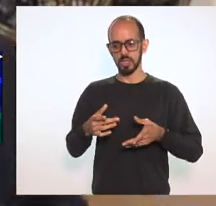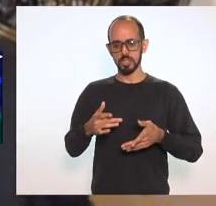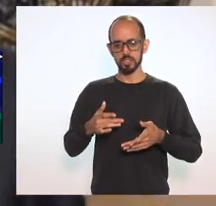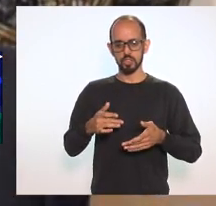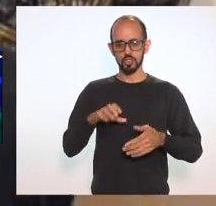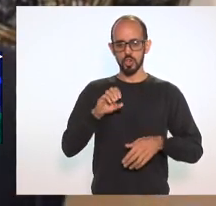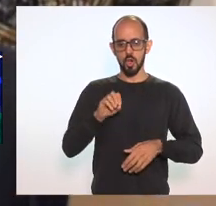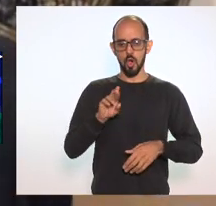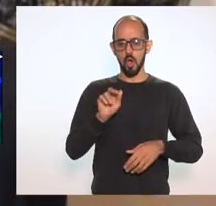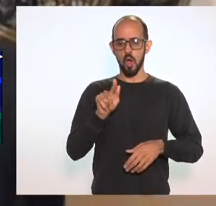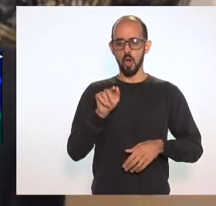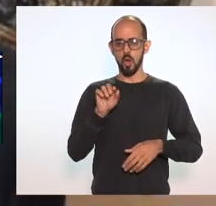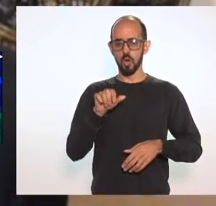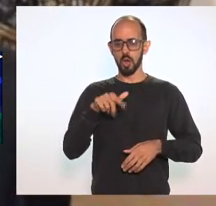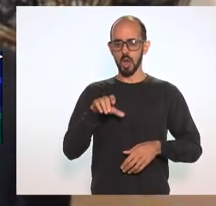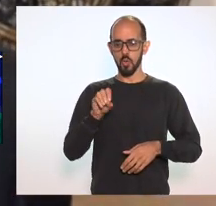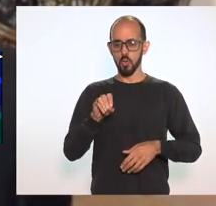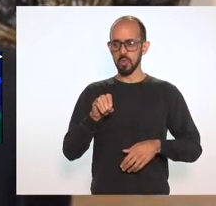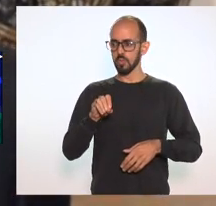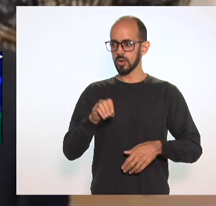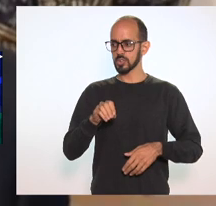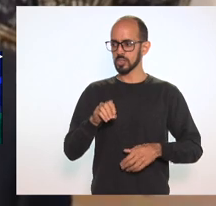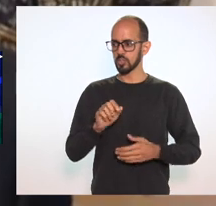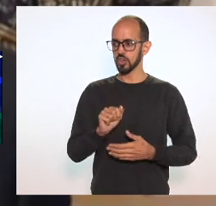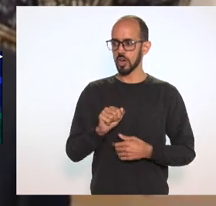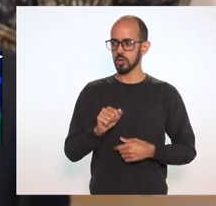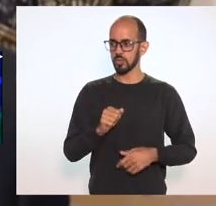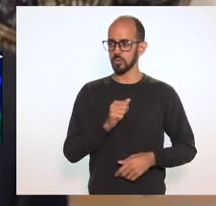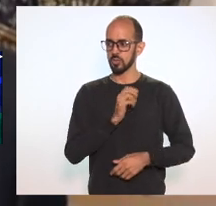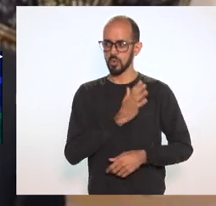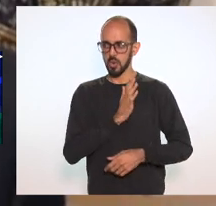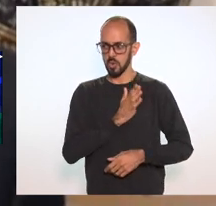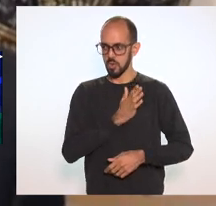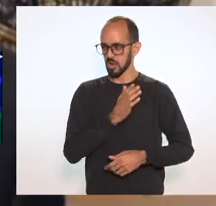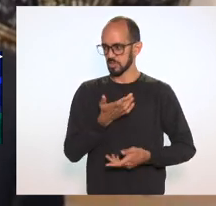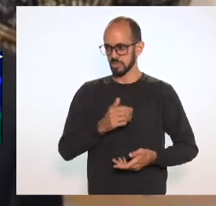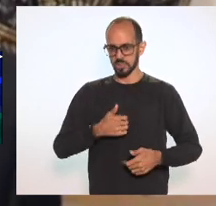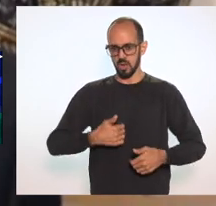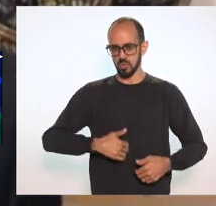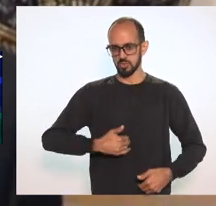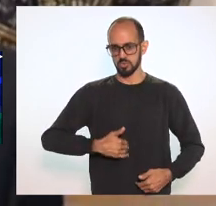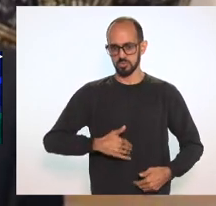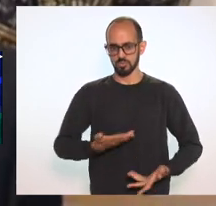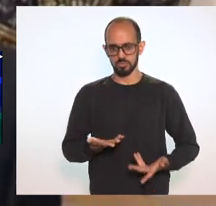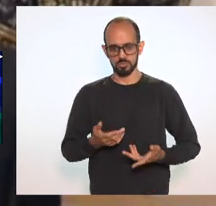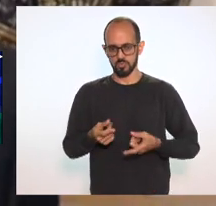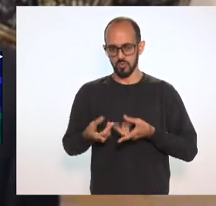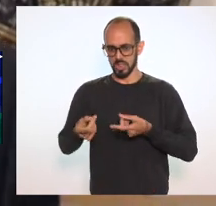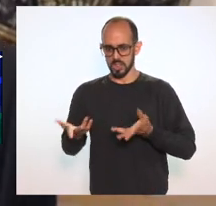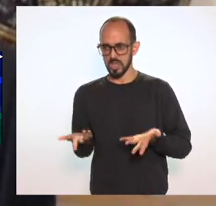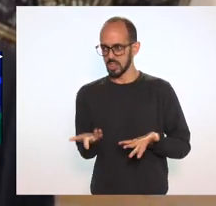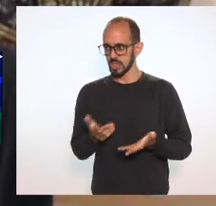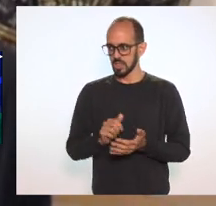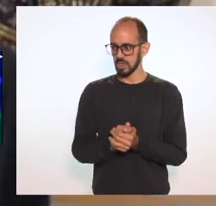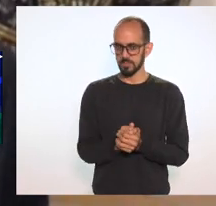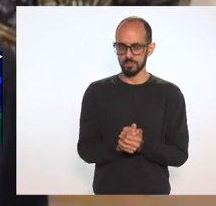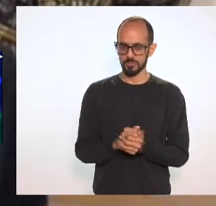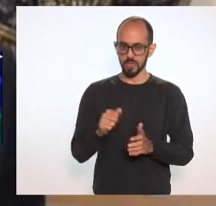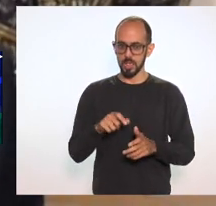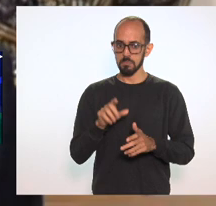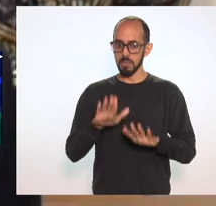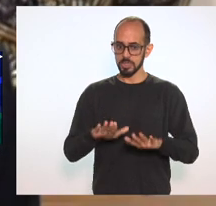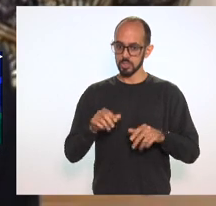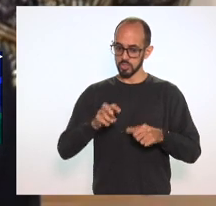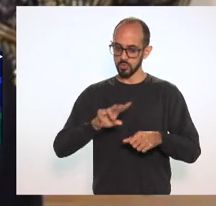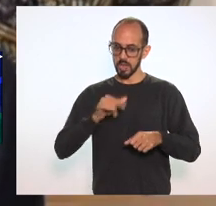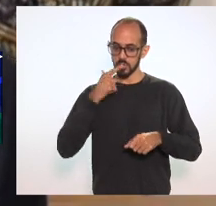criança com sendo vendida diferente nós queremos chegar a um fator comum esses